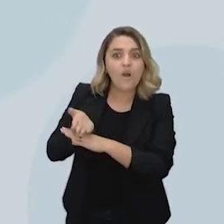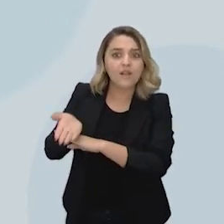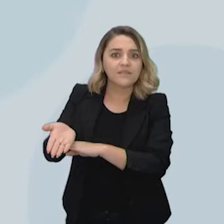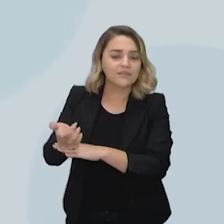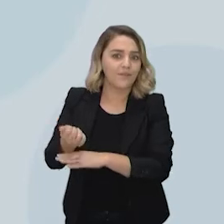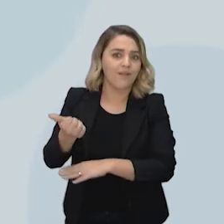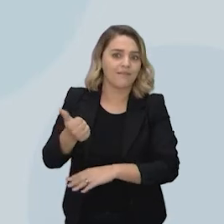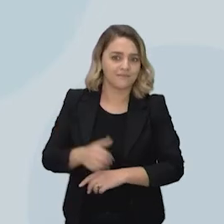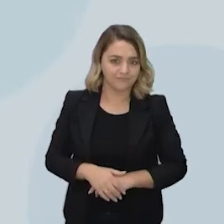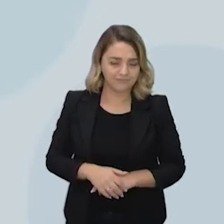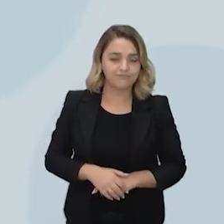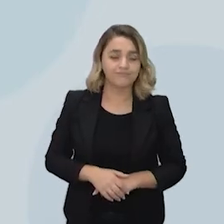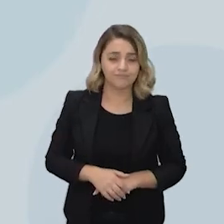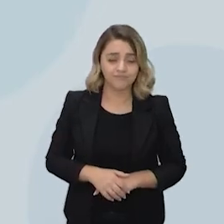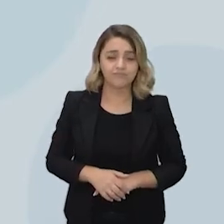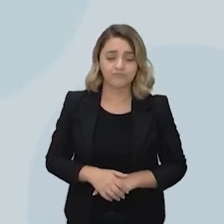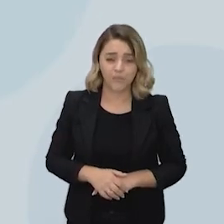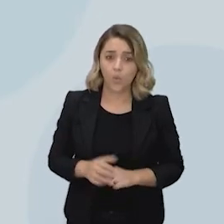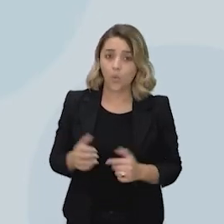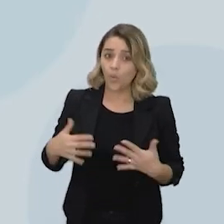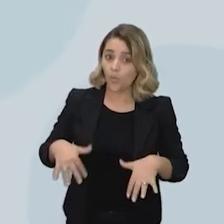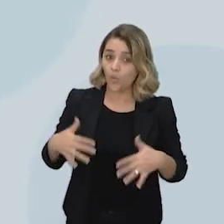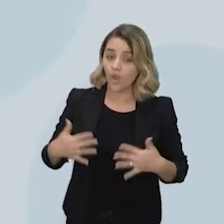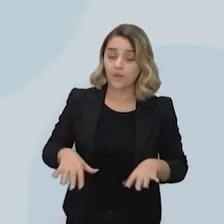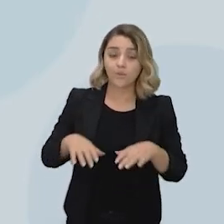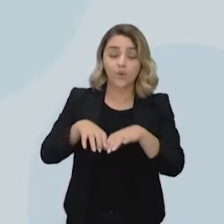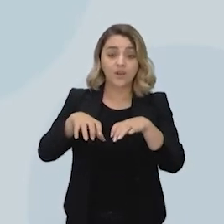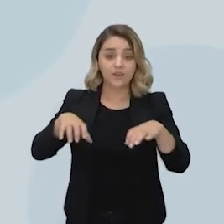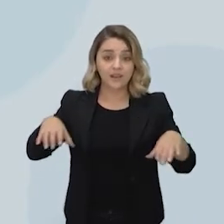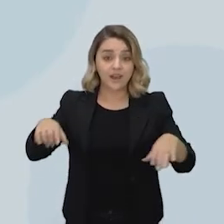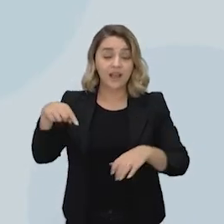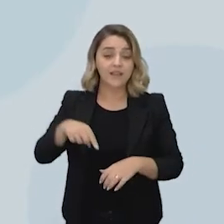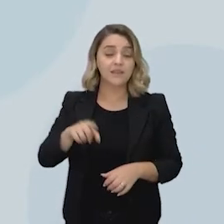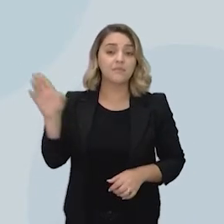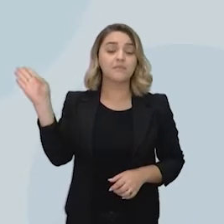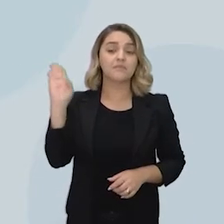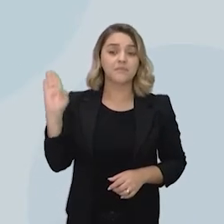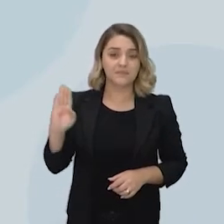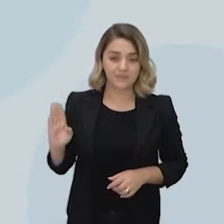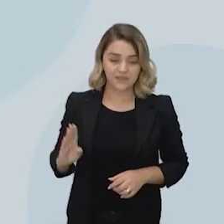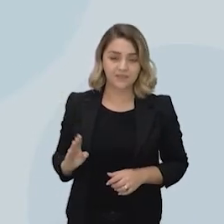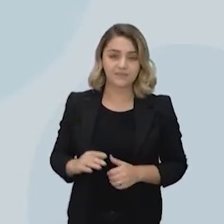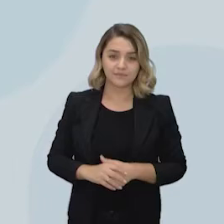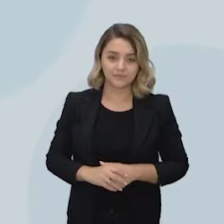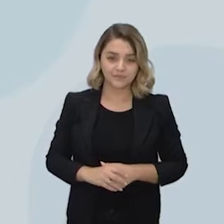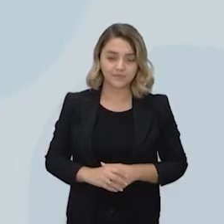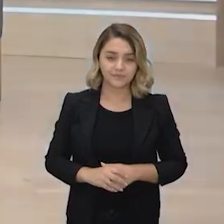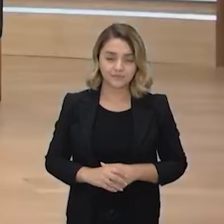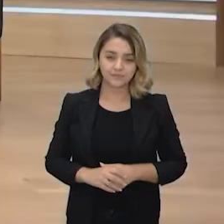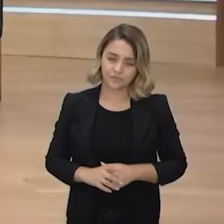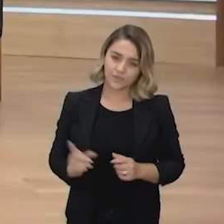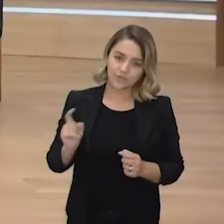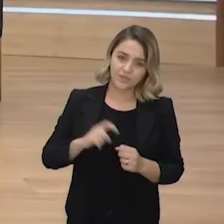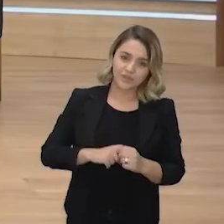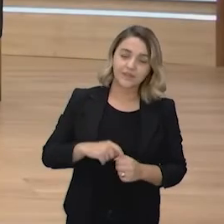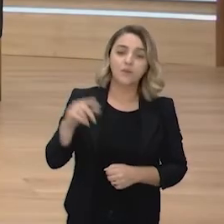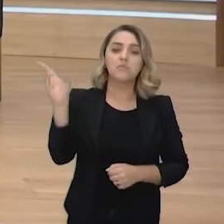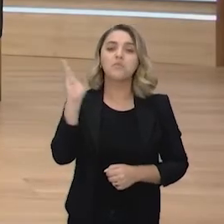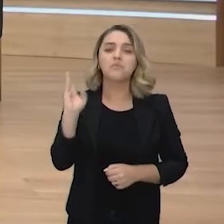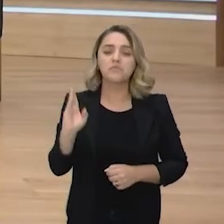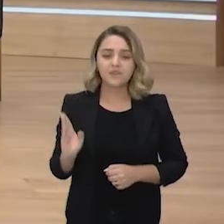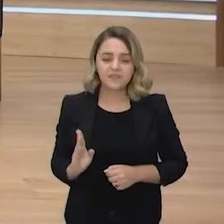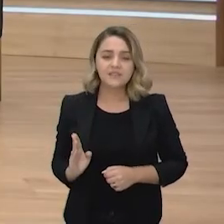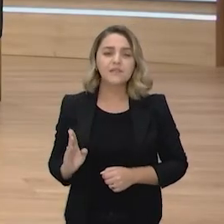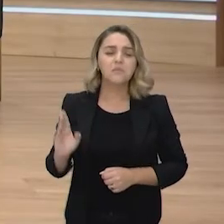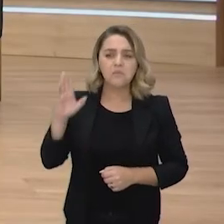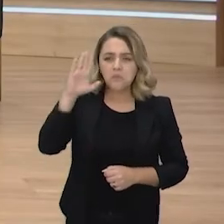é que funciona essa produção de carvão, né? Como eu disse, o Brasil, vamos voltar. O Brasil é um